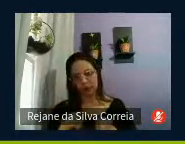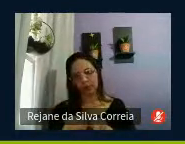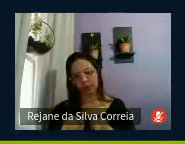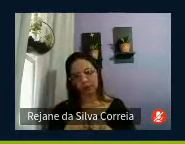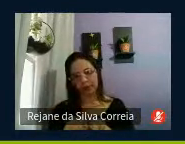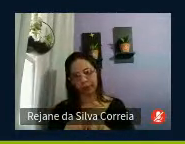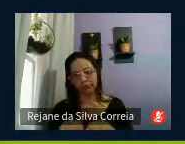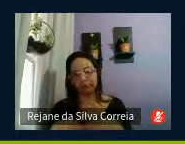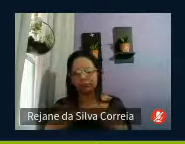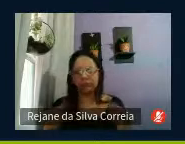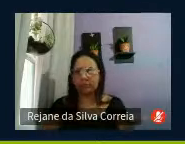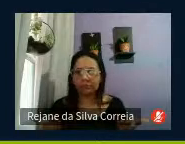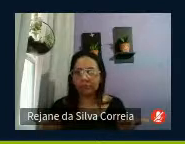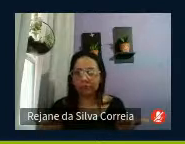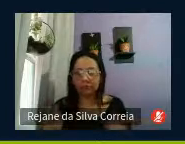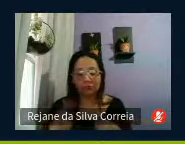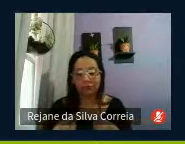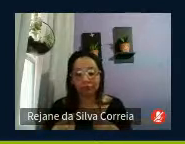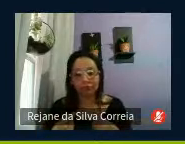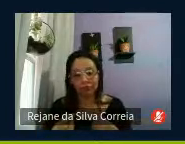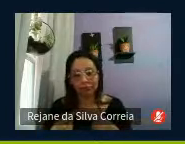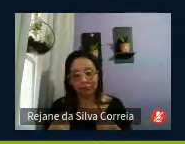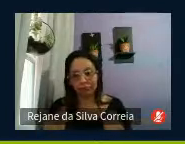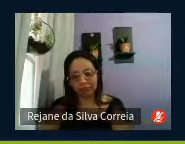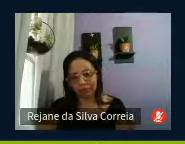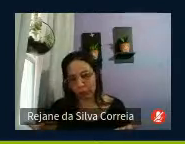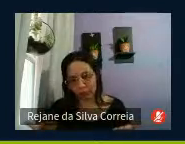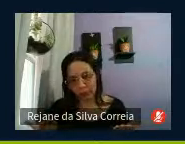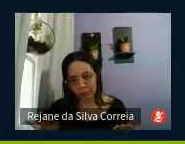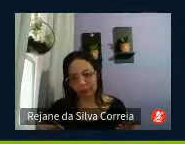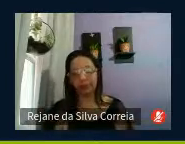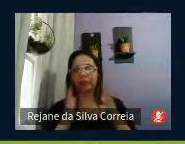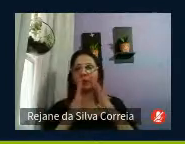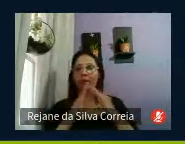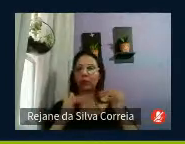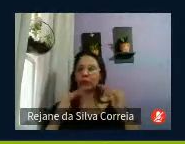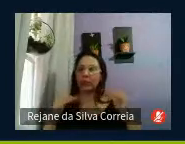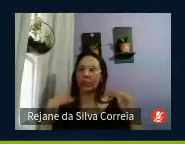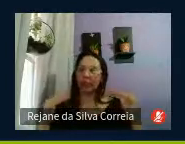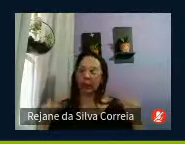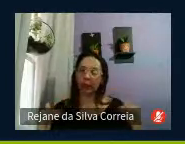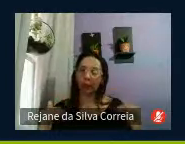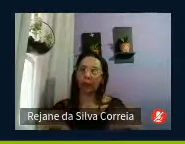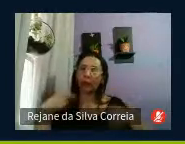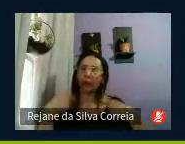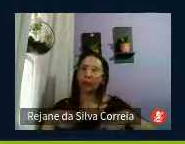Por que isso? Porque os alunos precisam ser acolhidos com dignidade, com